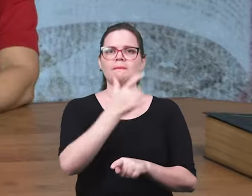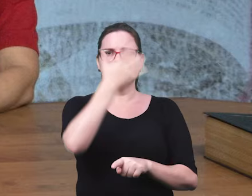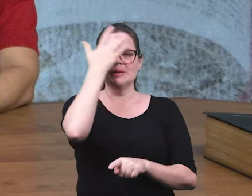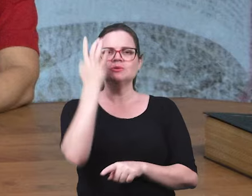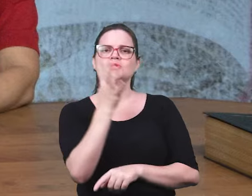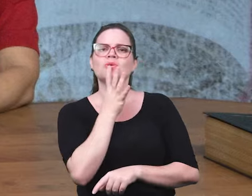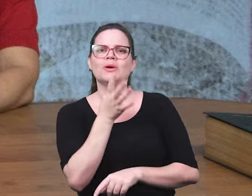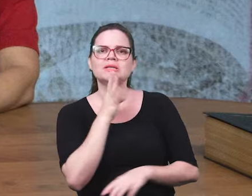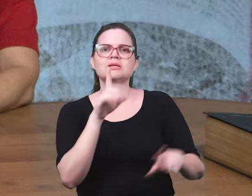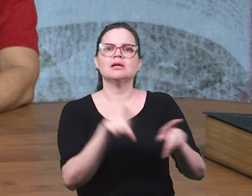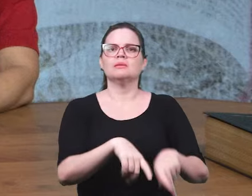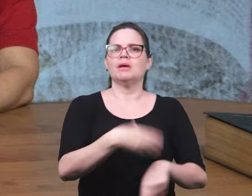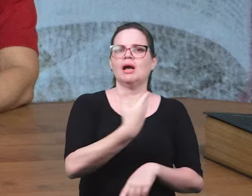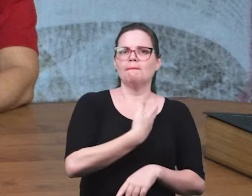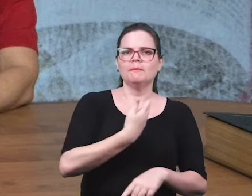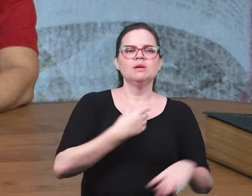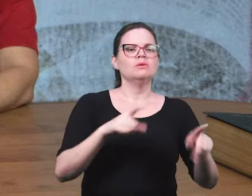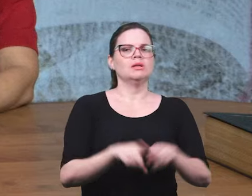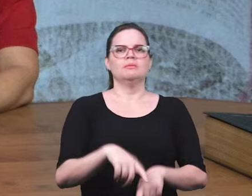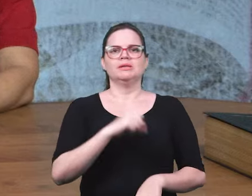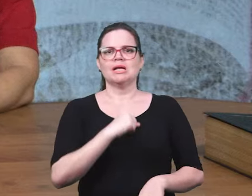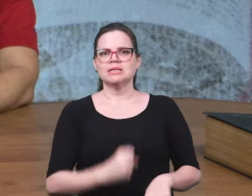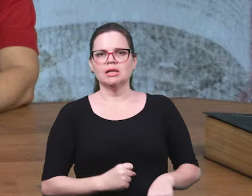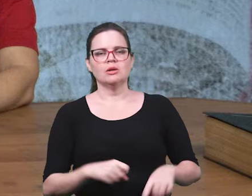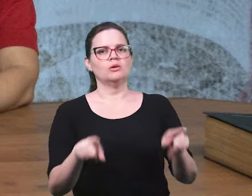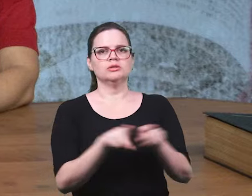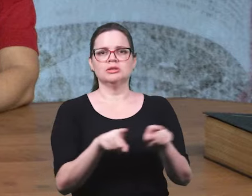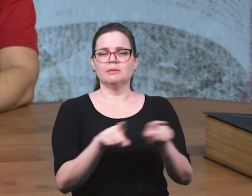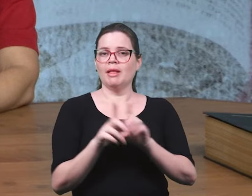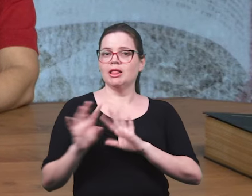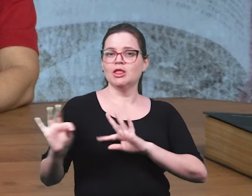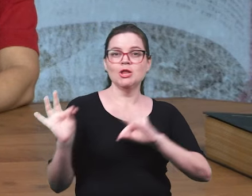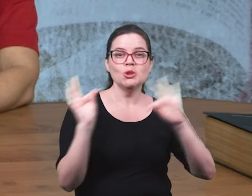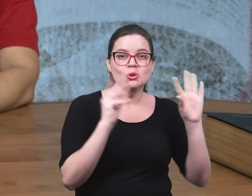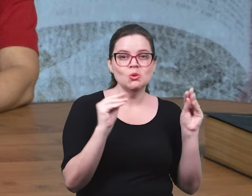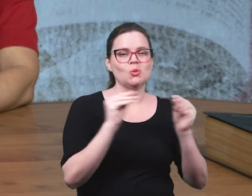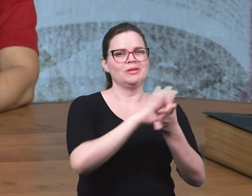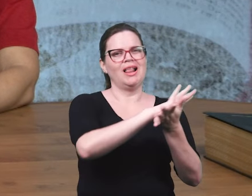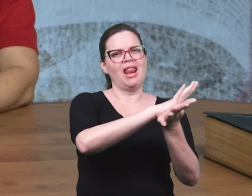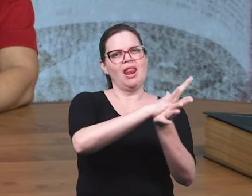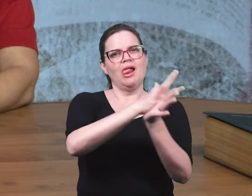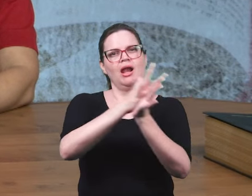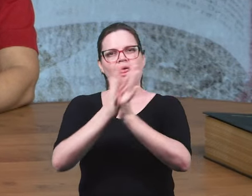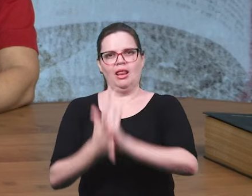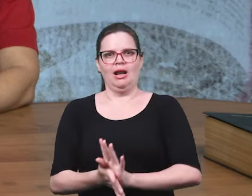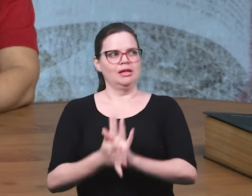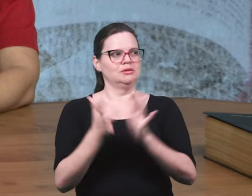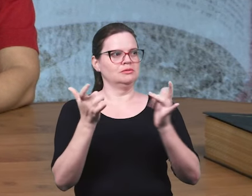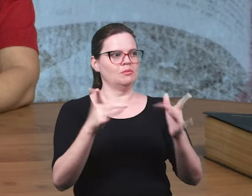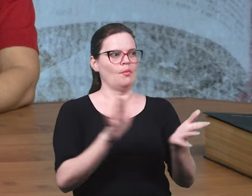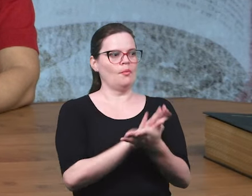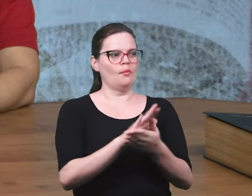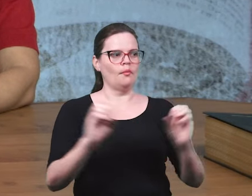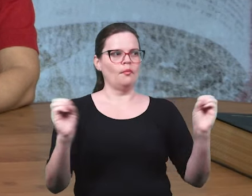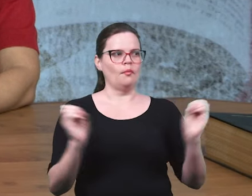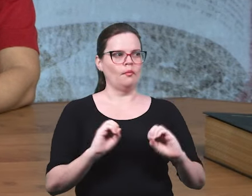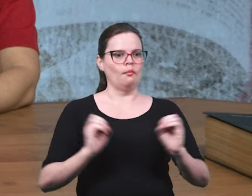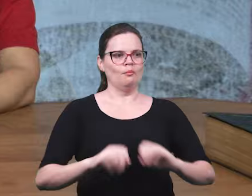conhecidos e os seus sacerdotes, até que nenhum lhe deixou ficar de resto. Então